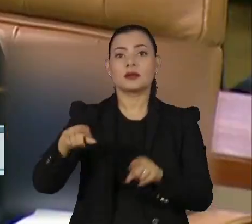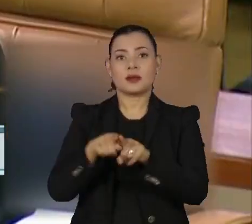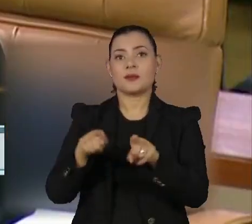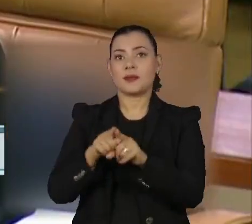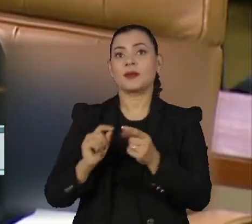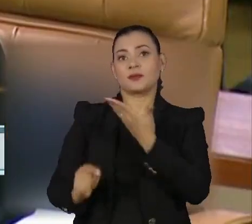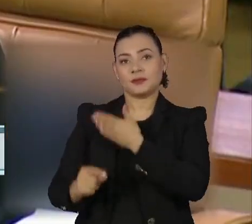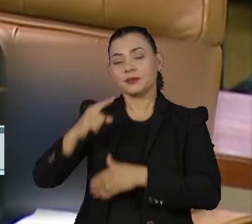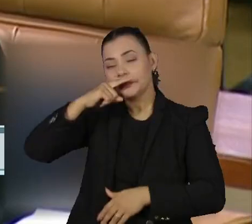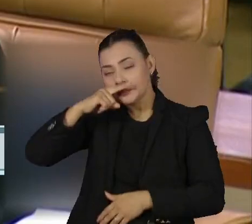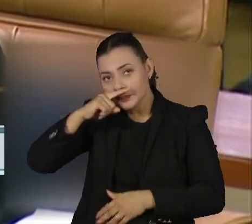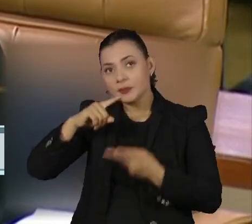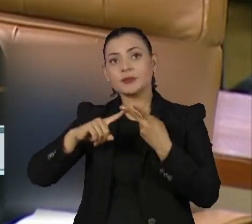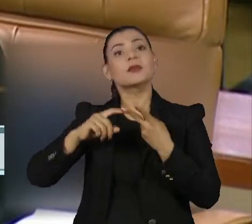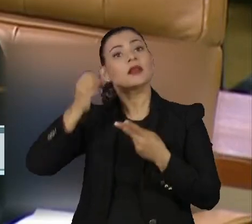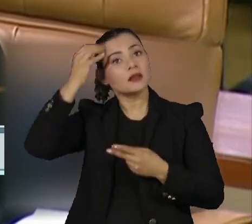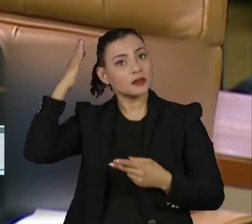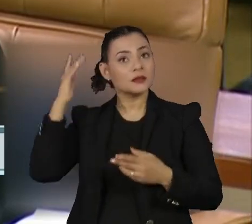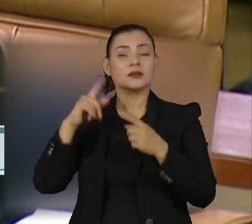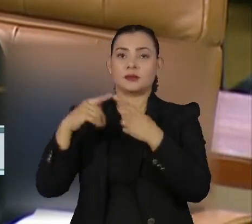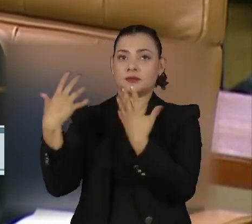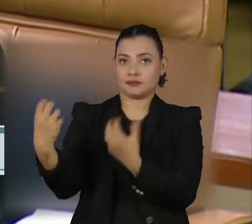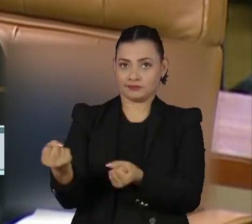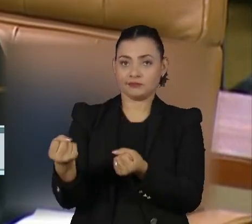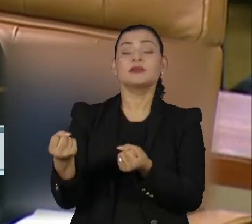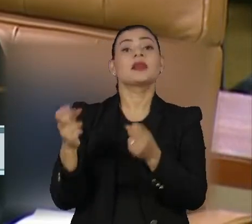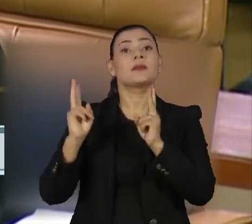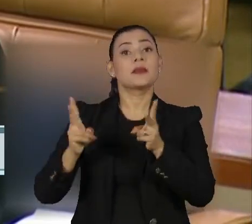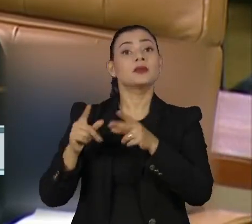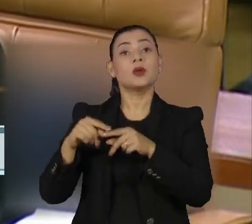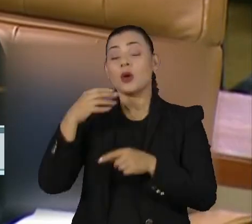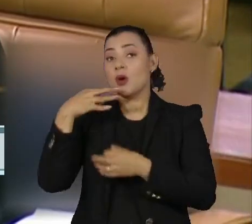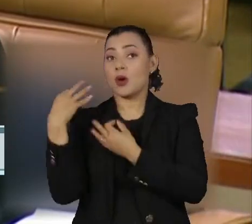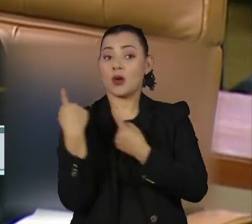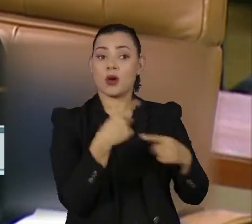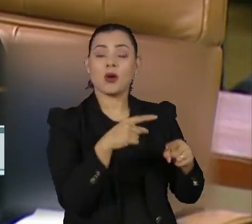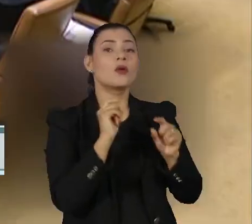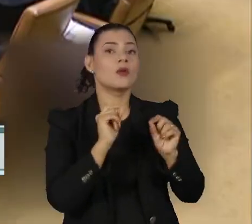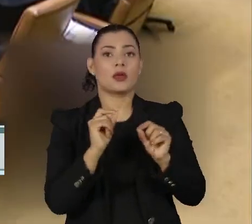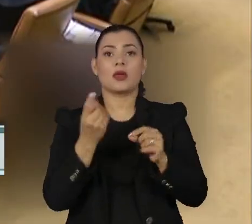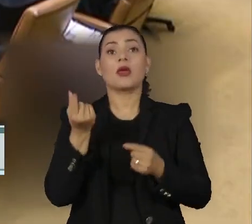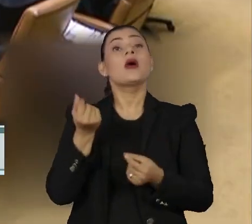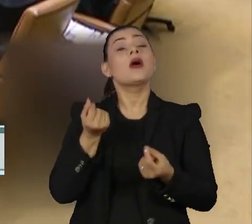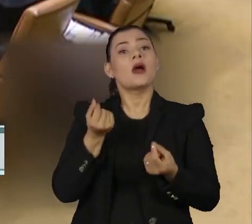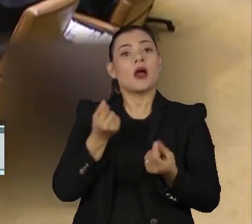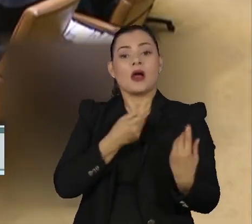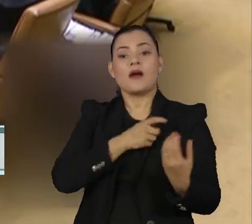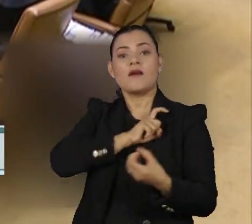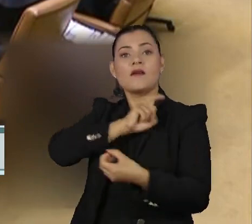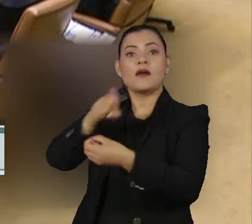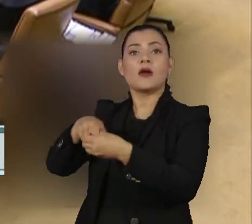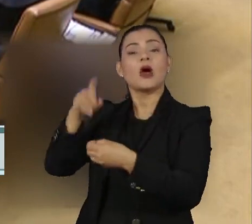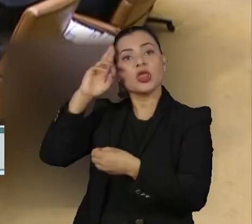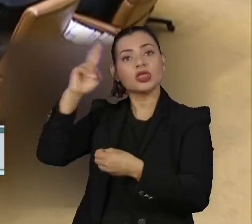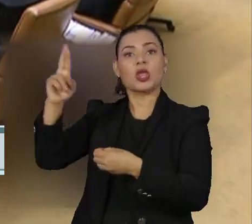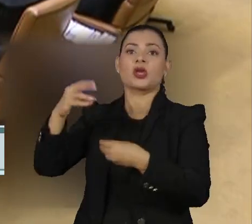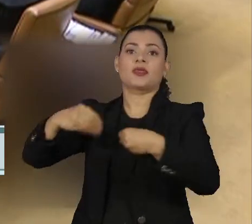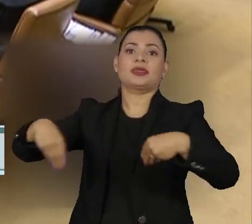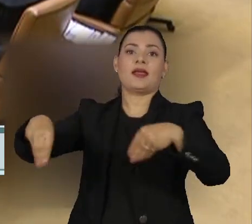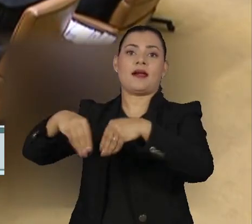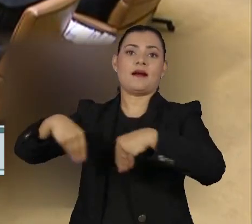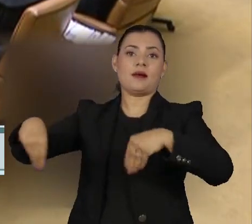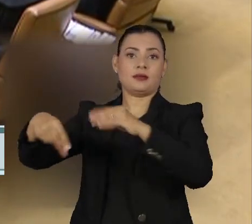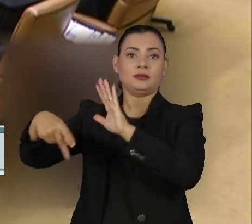A única divergência em relação ao voto de Fachin foi sobre a indenização destinada aos donos de determinada